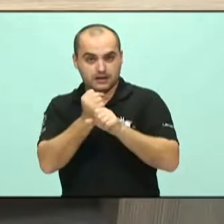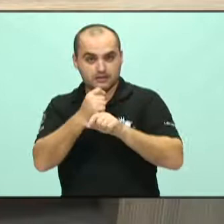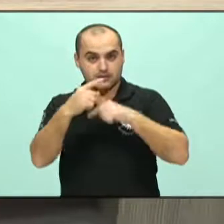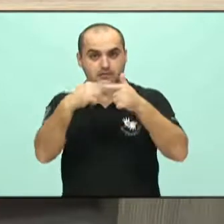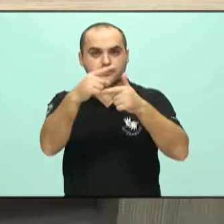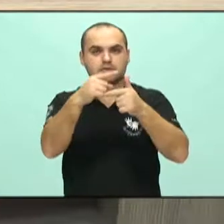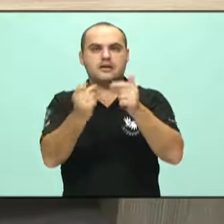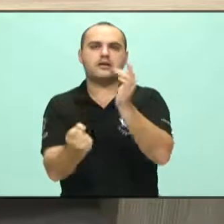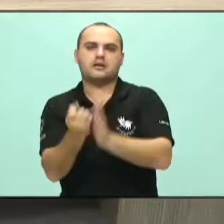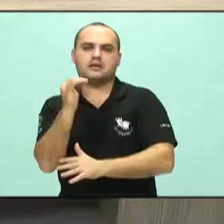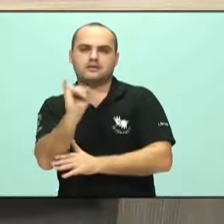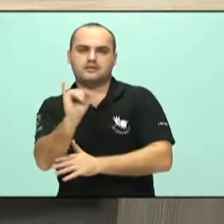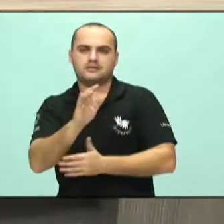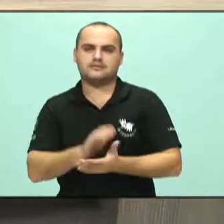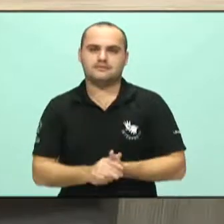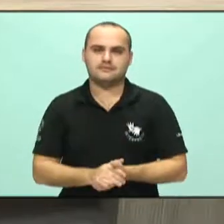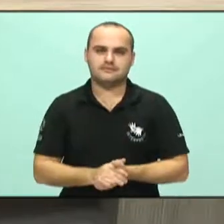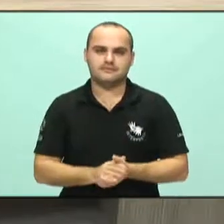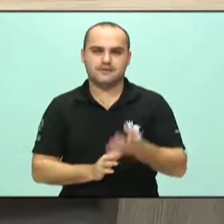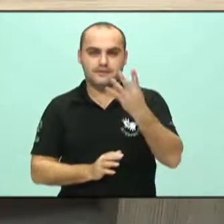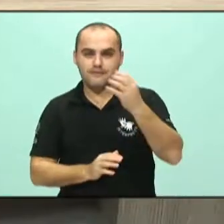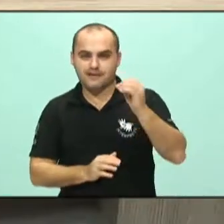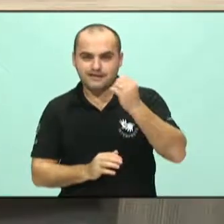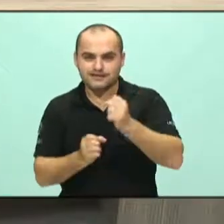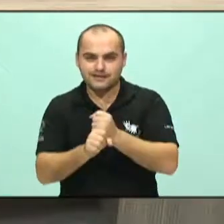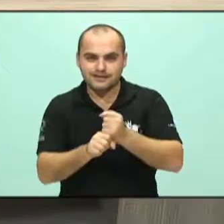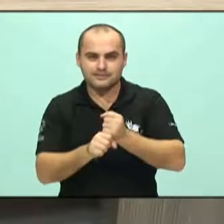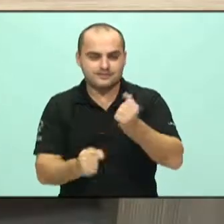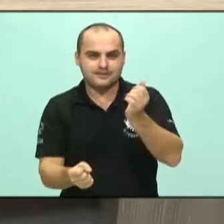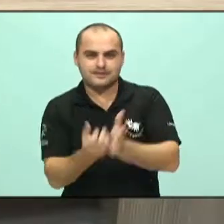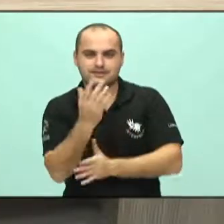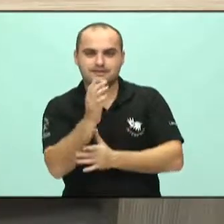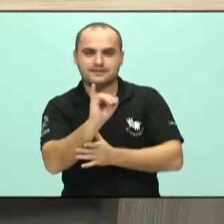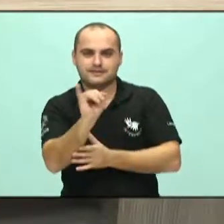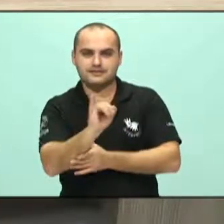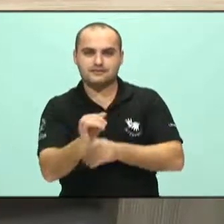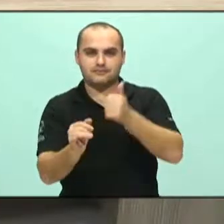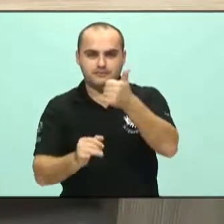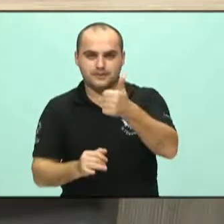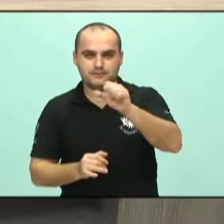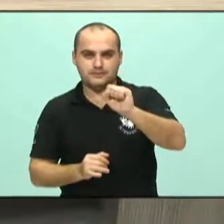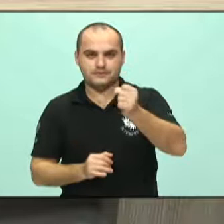40 anos, 4 décadas, a povoação